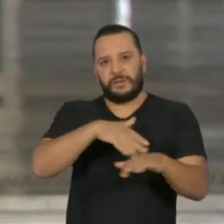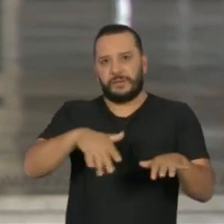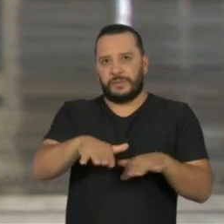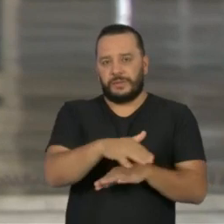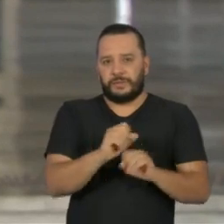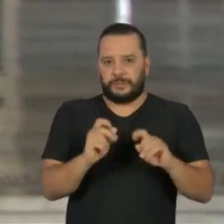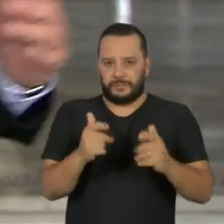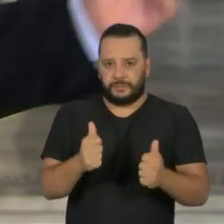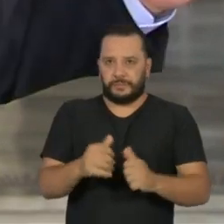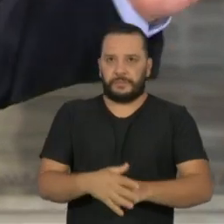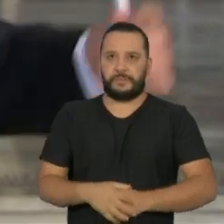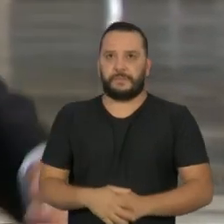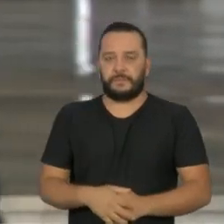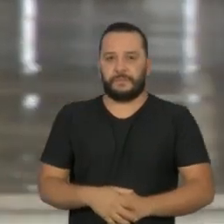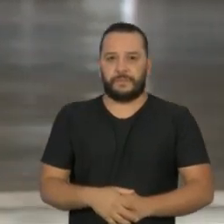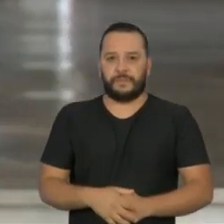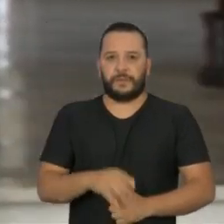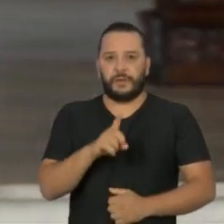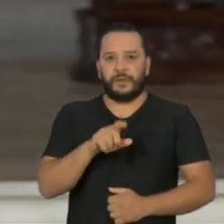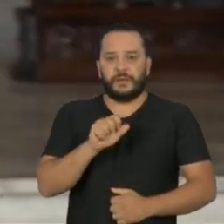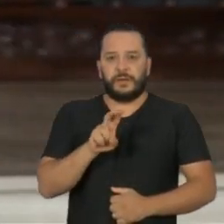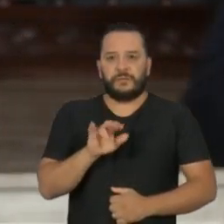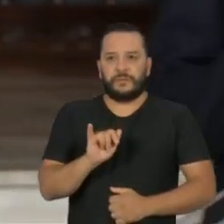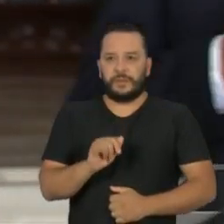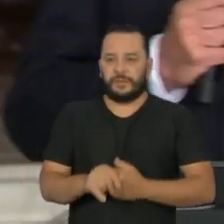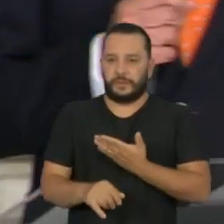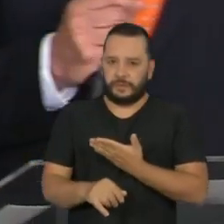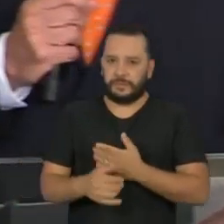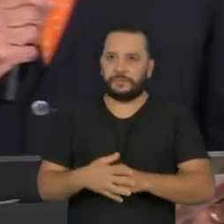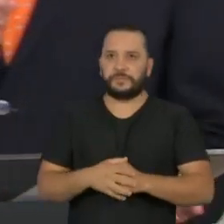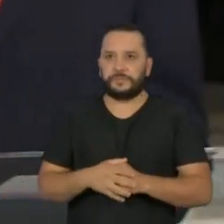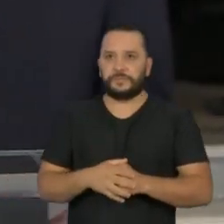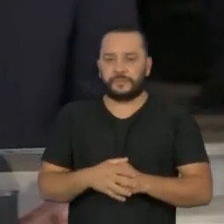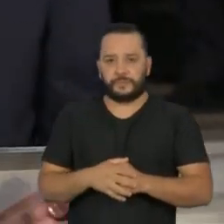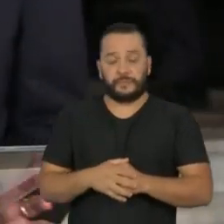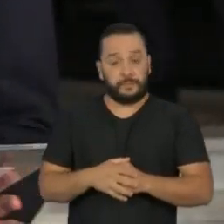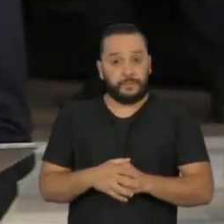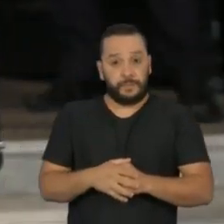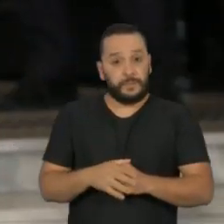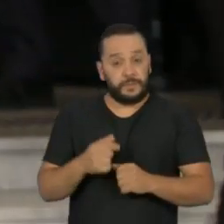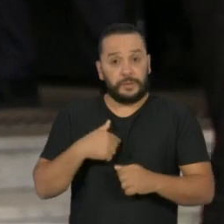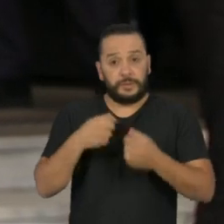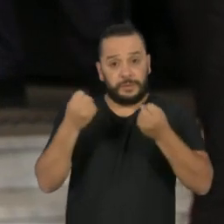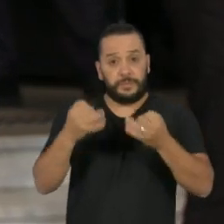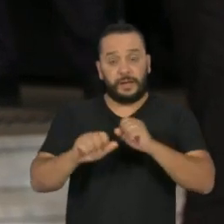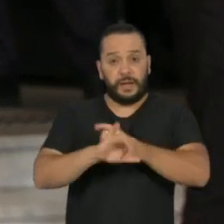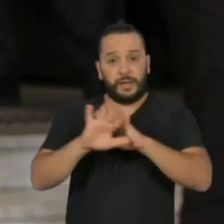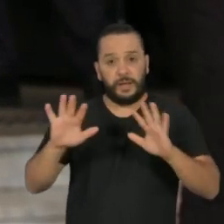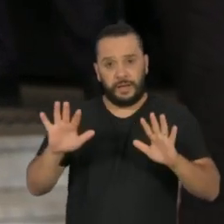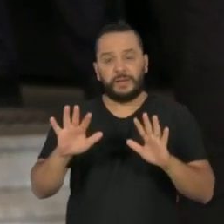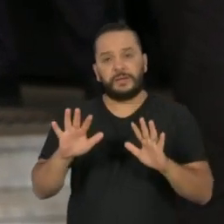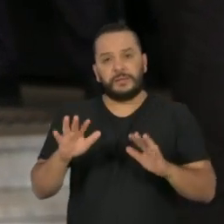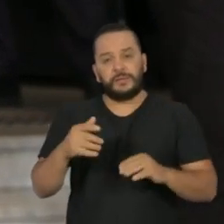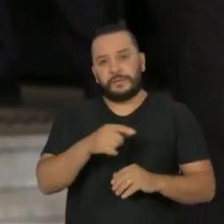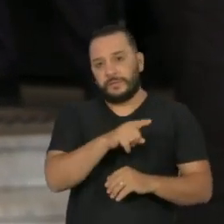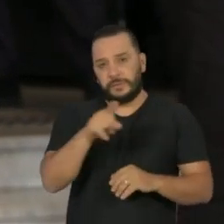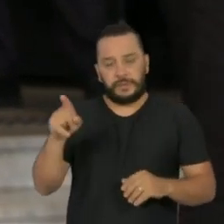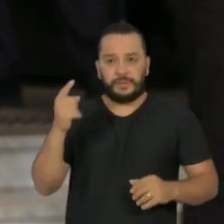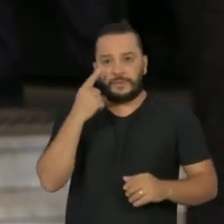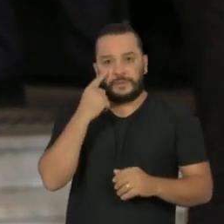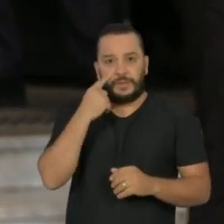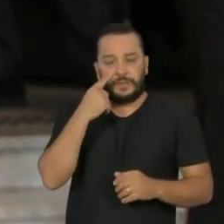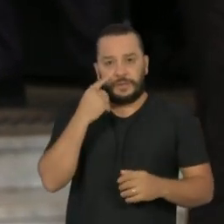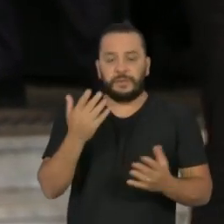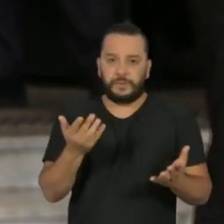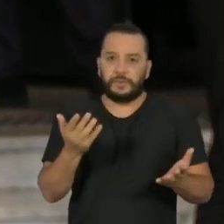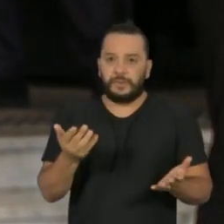aí. Doutor Davi Wippe, embora não tenha sido objeto da pergunta, mas para esclarecer os que estão nos assistindo, os que estão nos ouvindo e os que vão